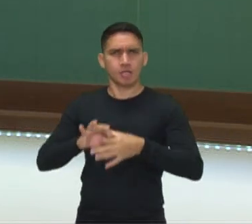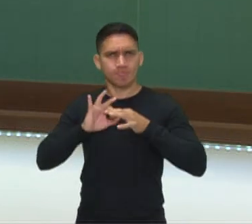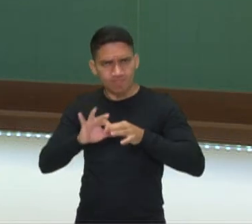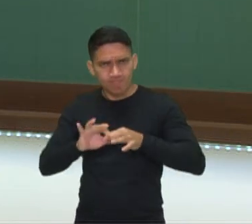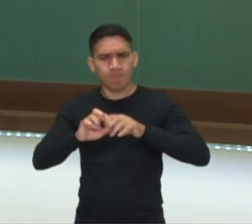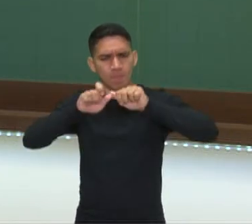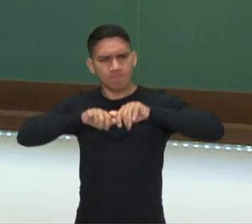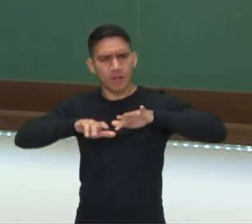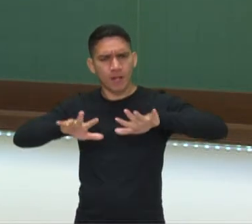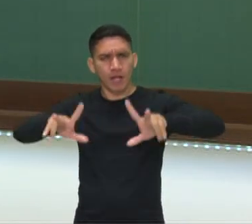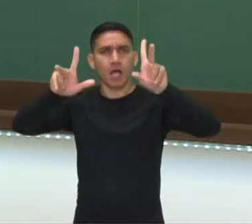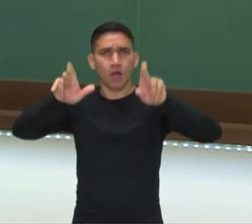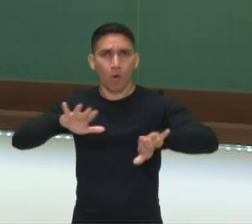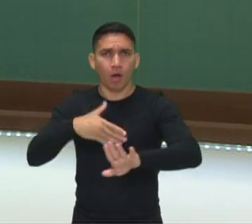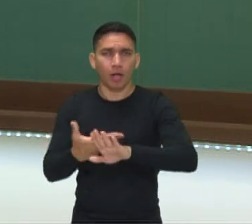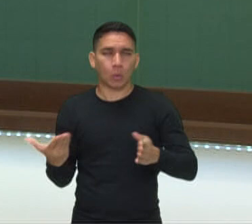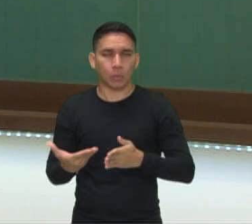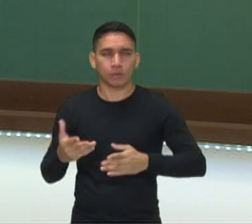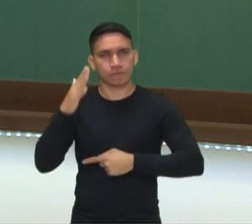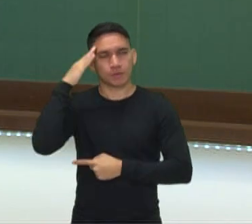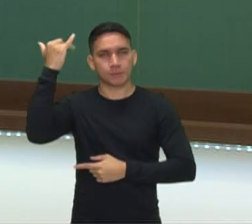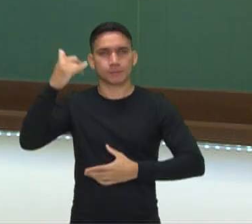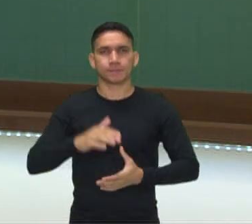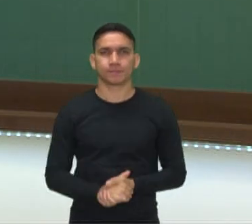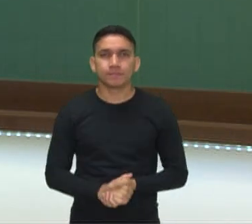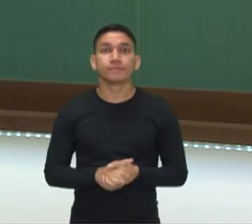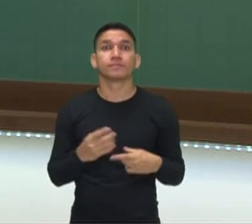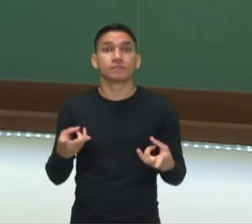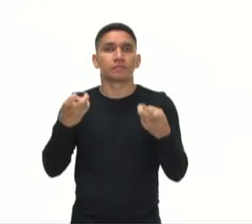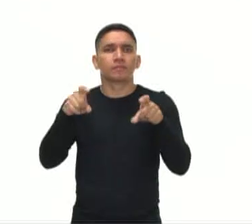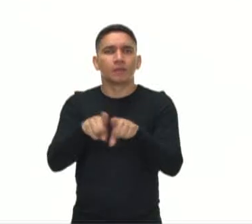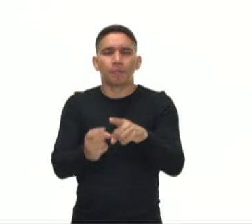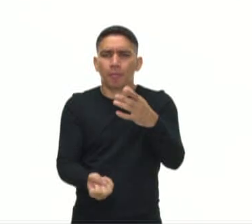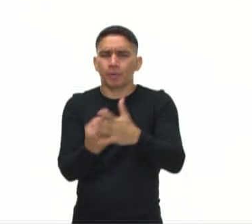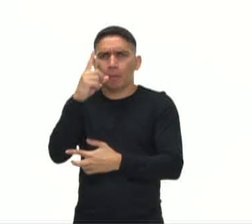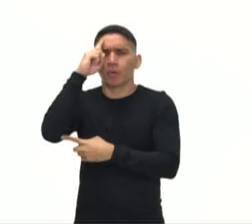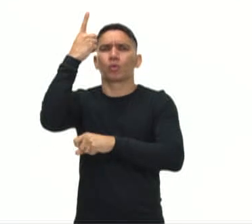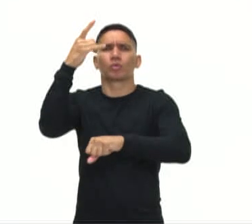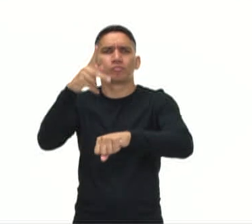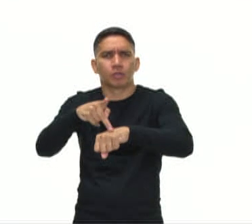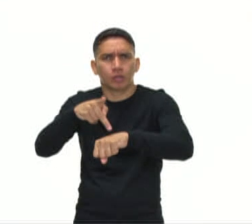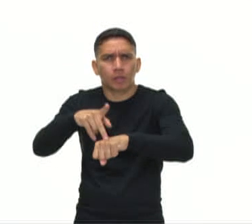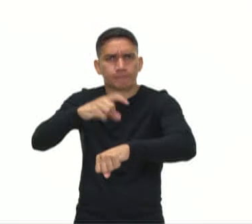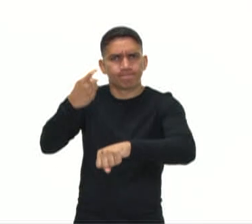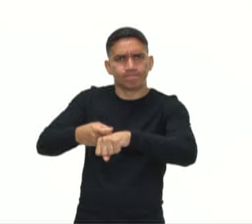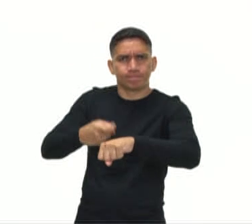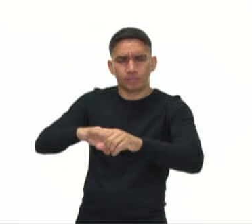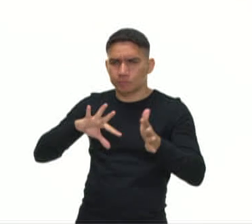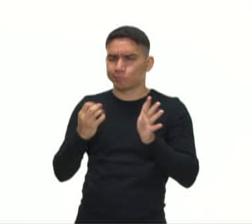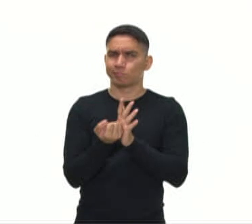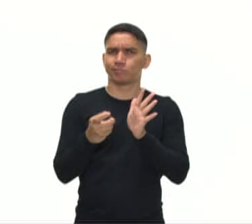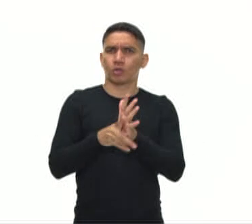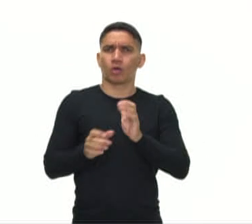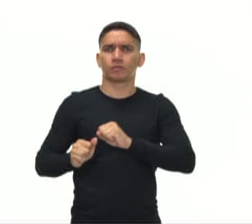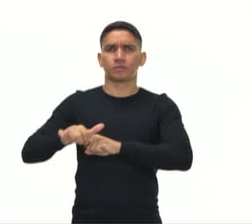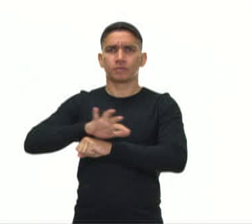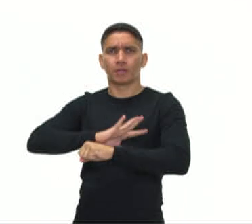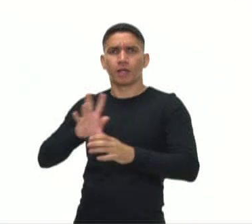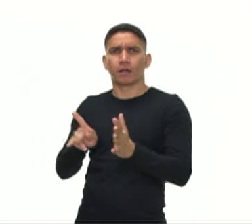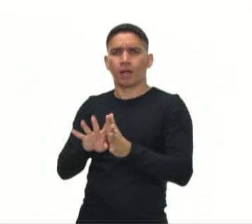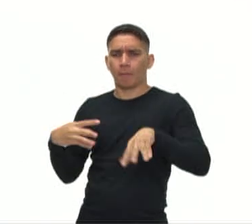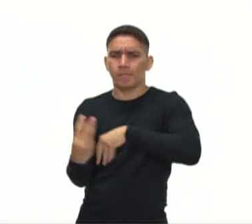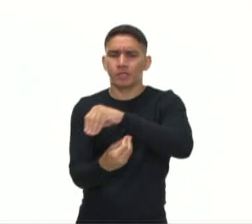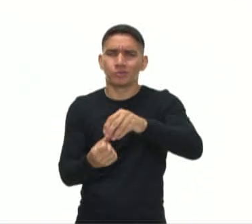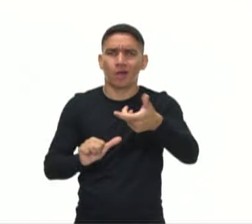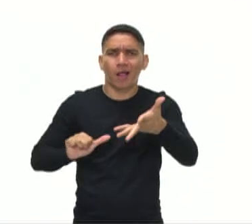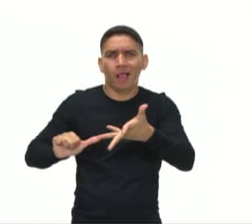ficasse grande como ele é conhecido até hoje. E nós vemos que a invenção do concreto foi um dos grandes marcos do Império Romano, o concreto vulcânico, que era um concreto